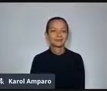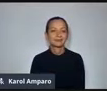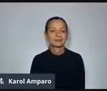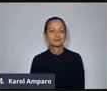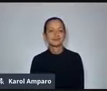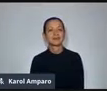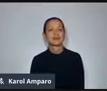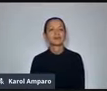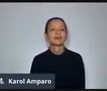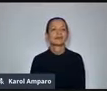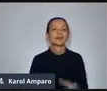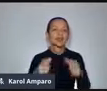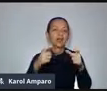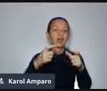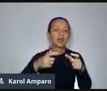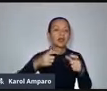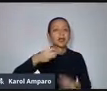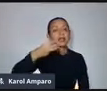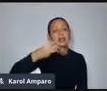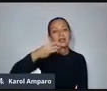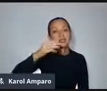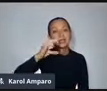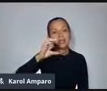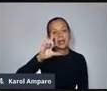a terceira clínica de capoeira que nós fizemos.